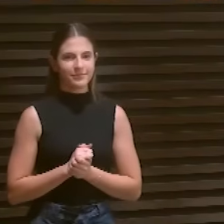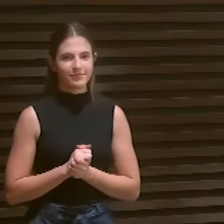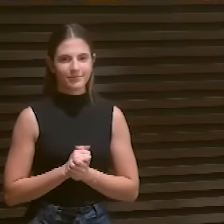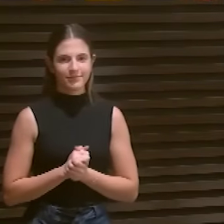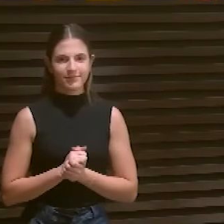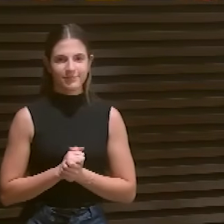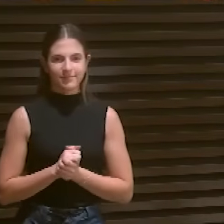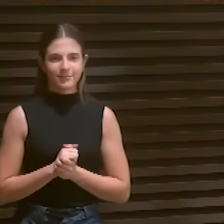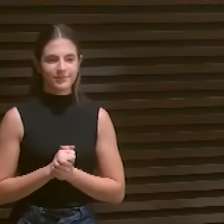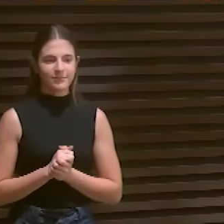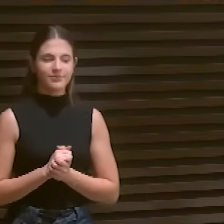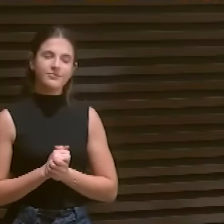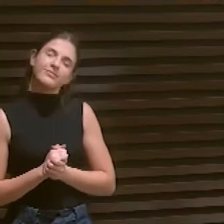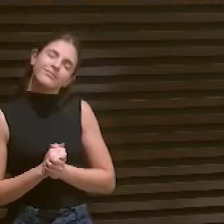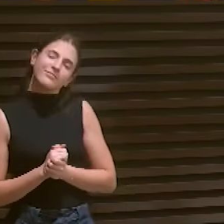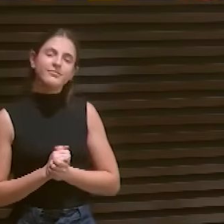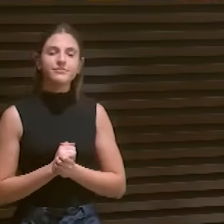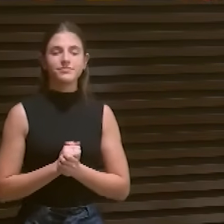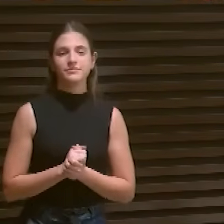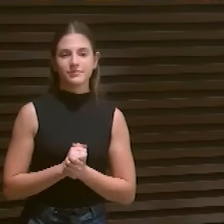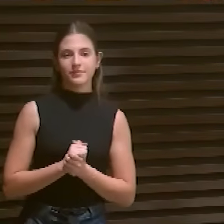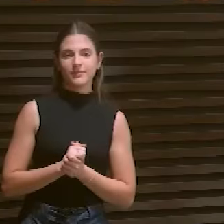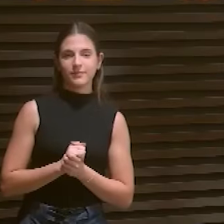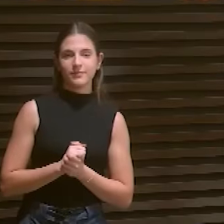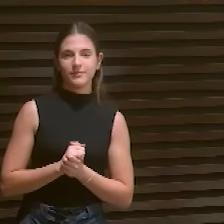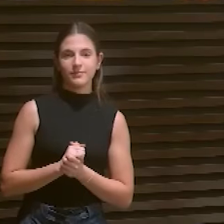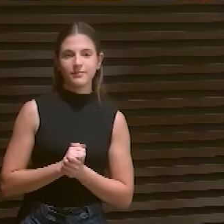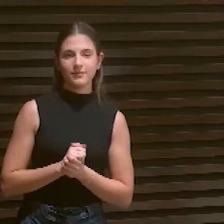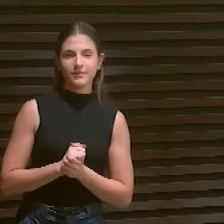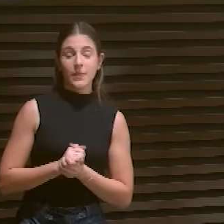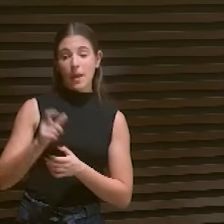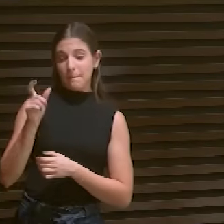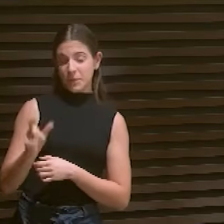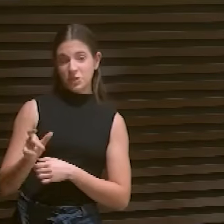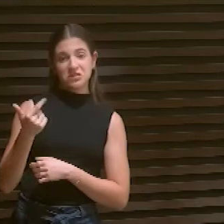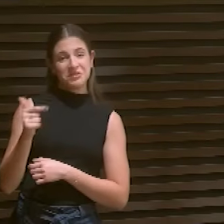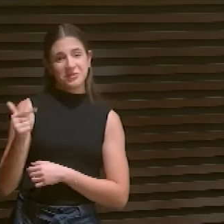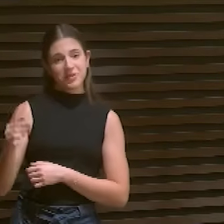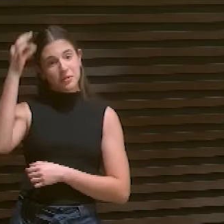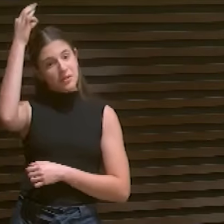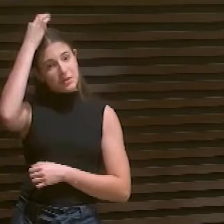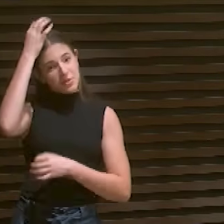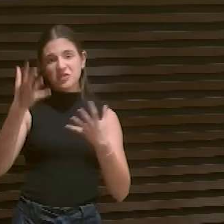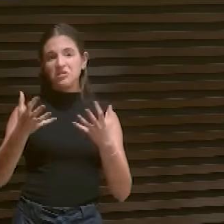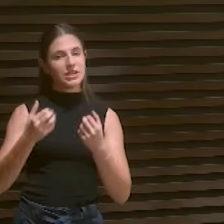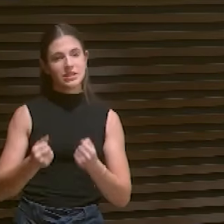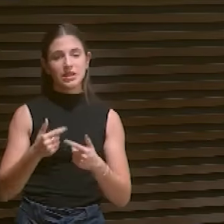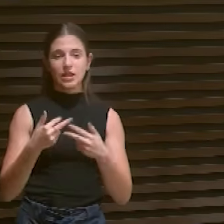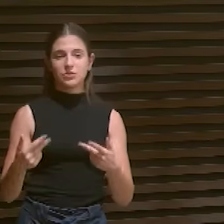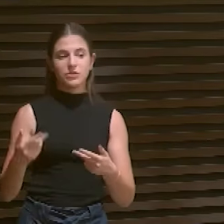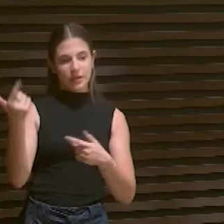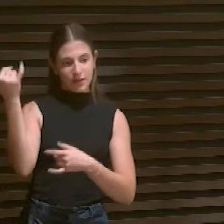O apóstolo Paulo diz assim: quem não tem o Espírito não aceita as coisas que vêm do Espírito